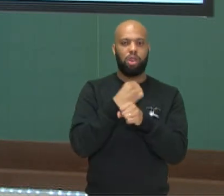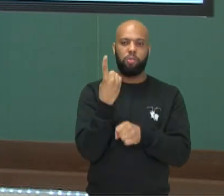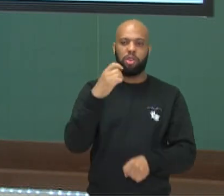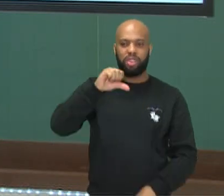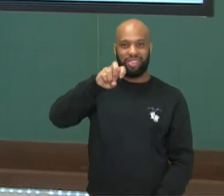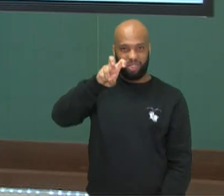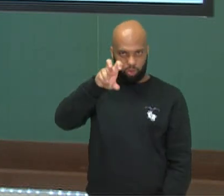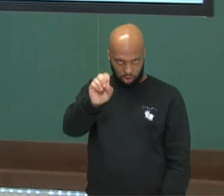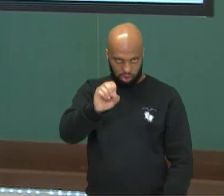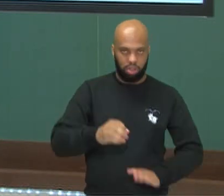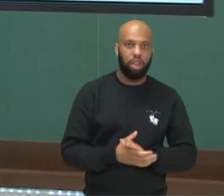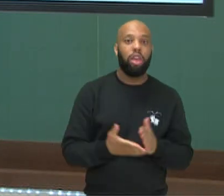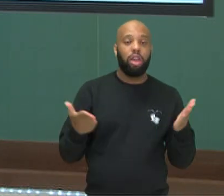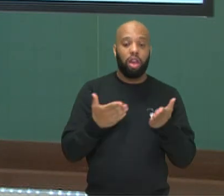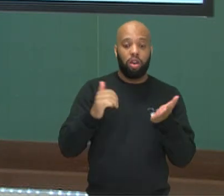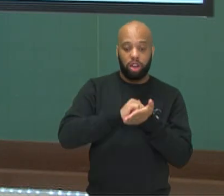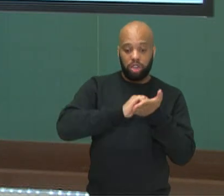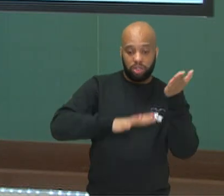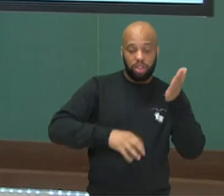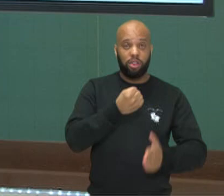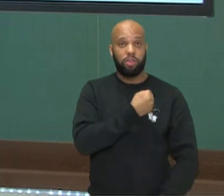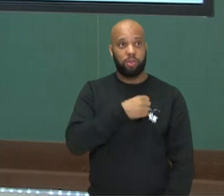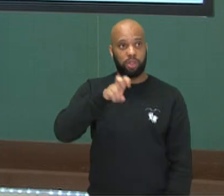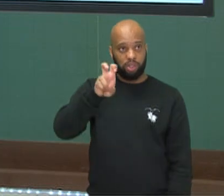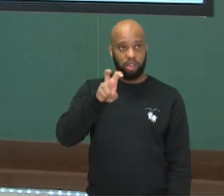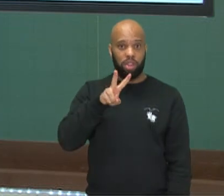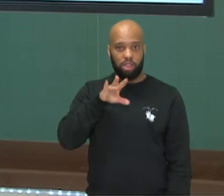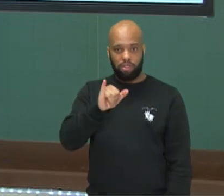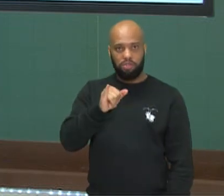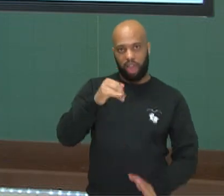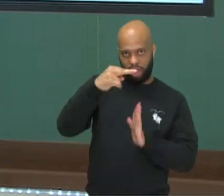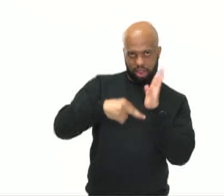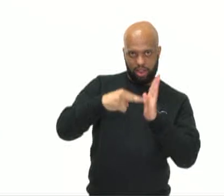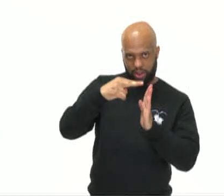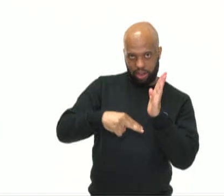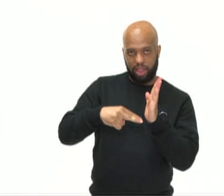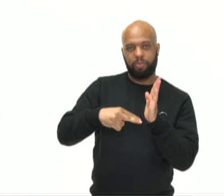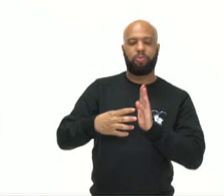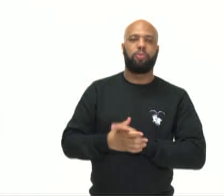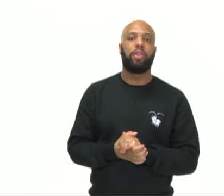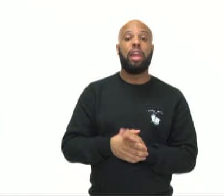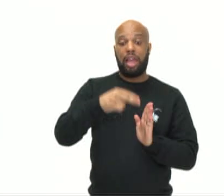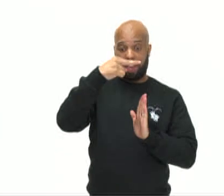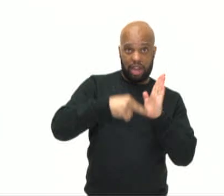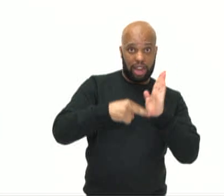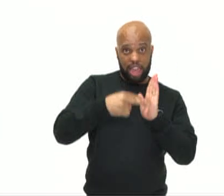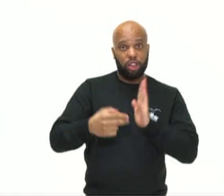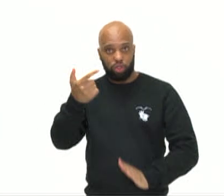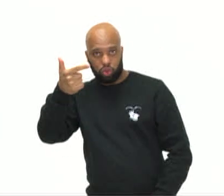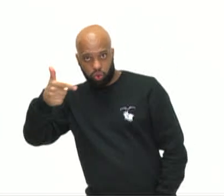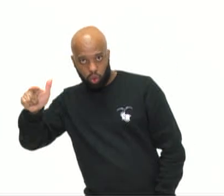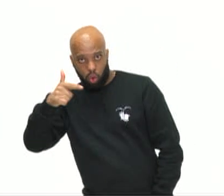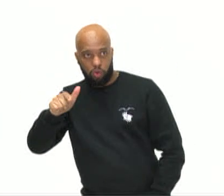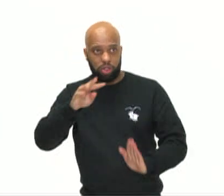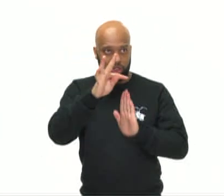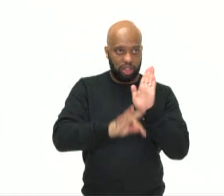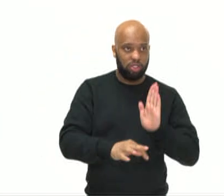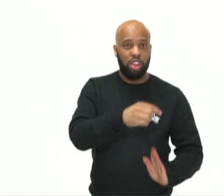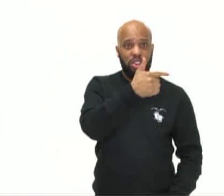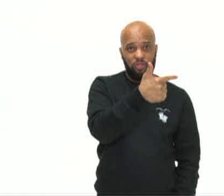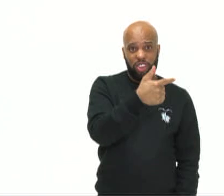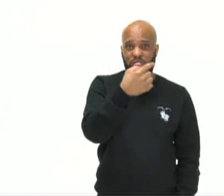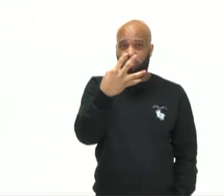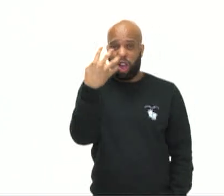50. Atividade 5. Vamos lá em relação a esse trecho. Releia o trecho. Em 24 horas, Donna